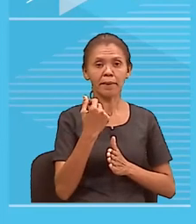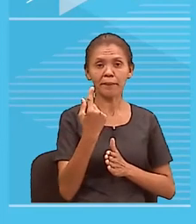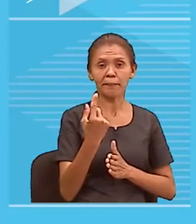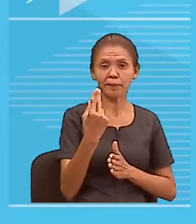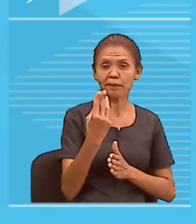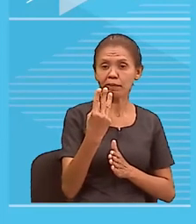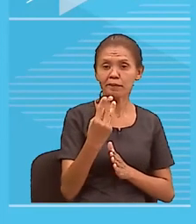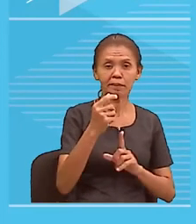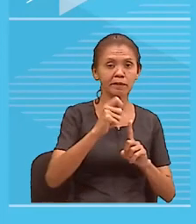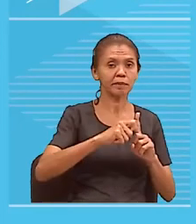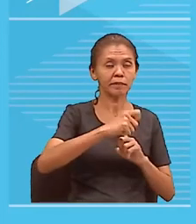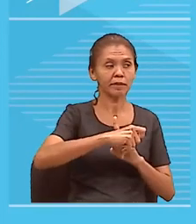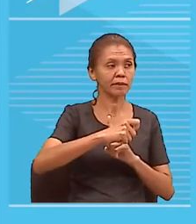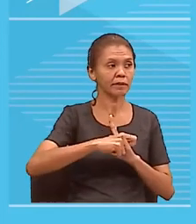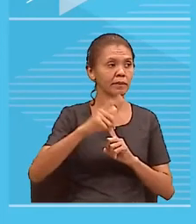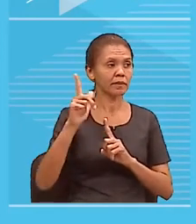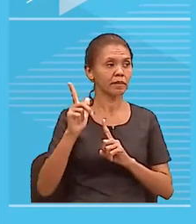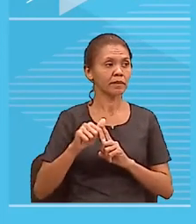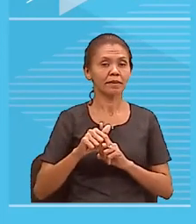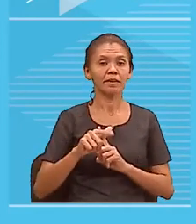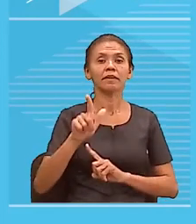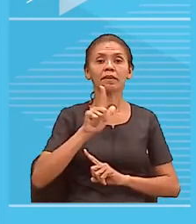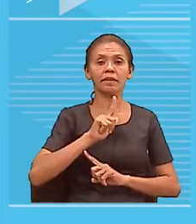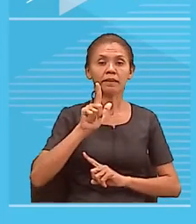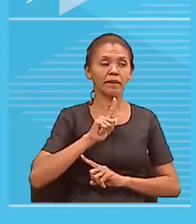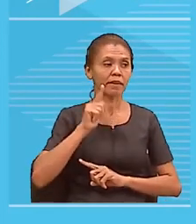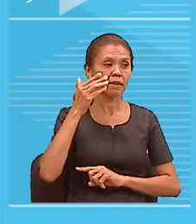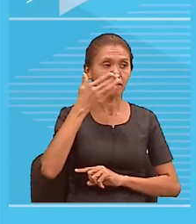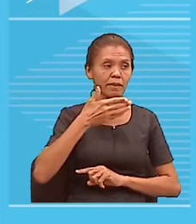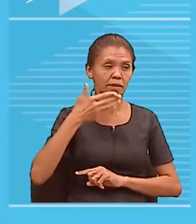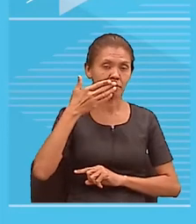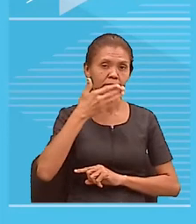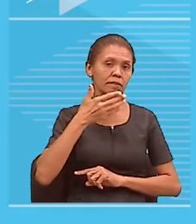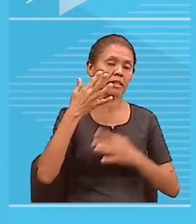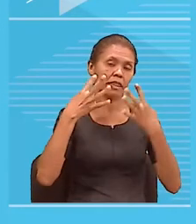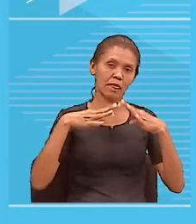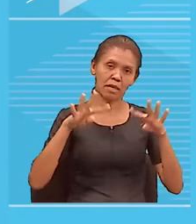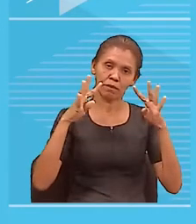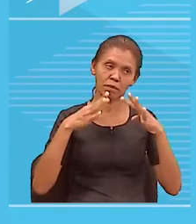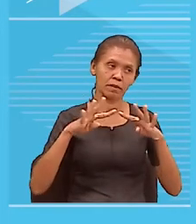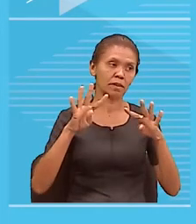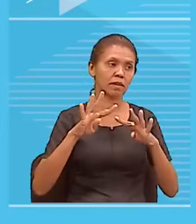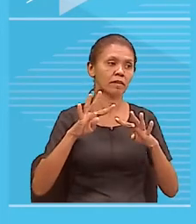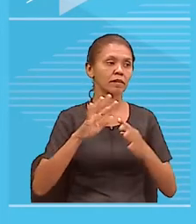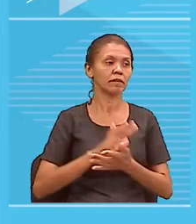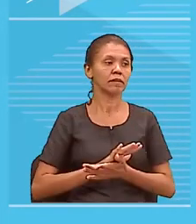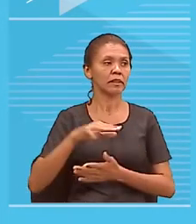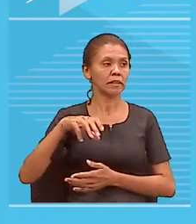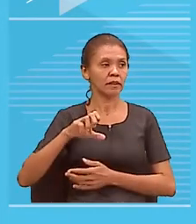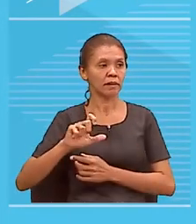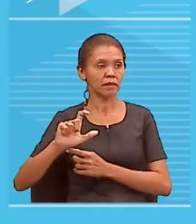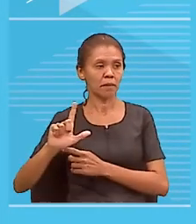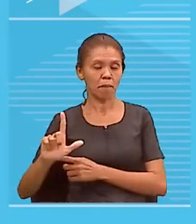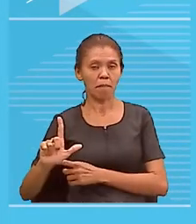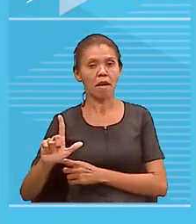açúcar natural tem não tem açúcar sim a frutose tá bom o mel como